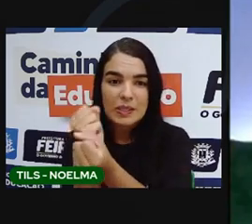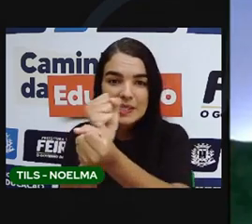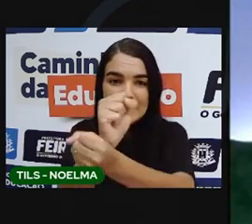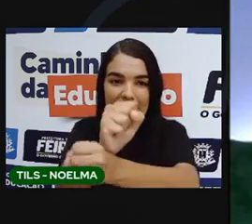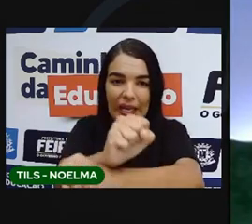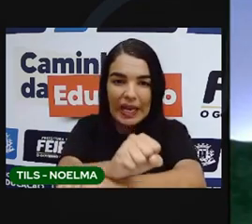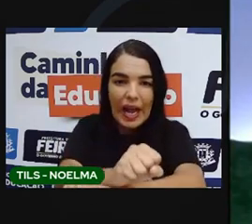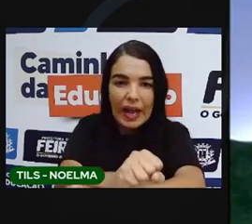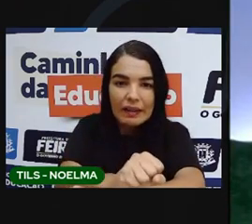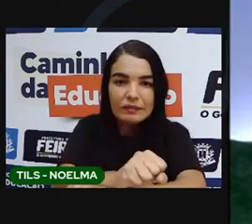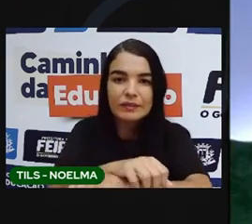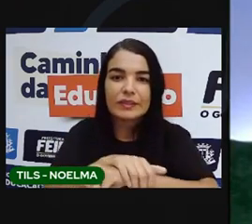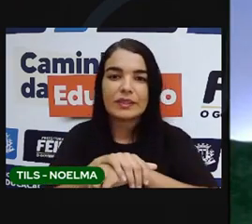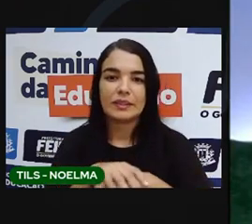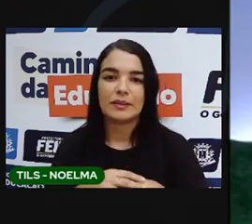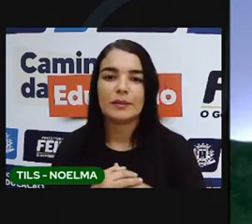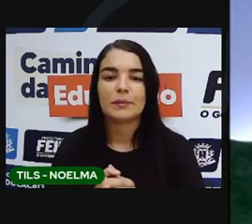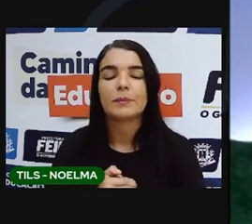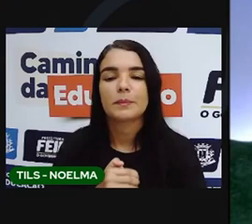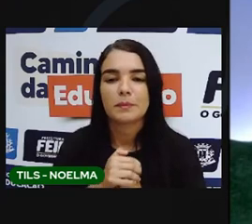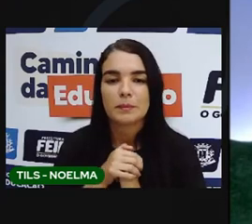em 1816